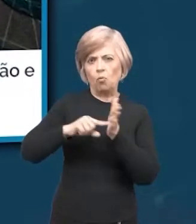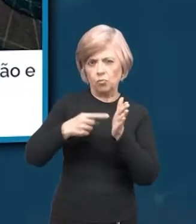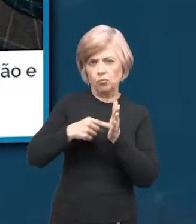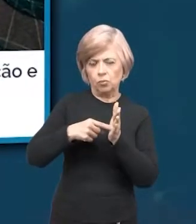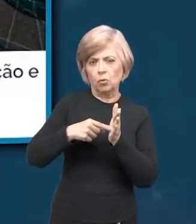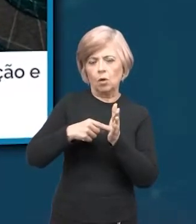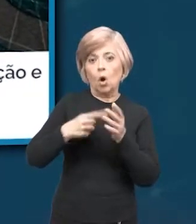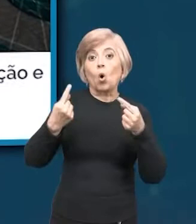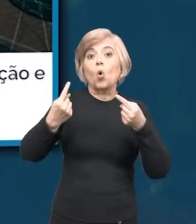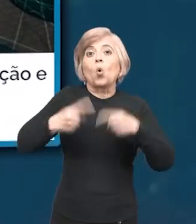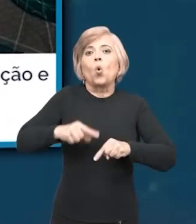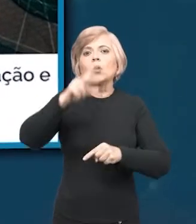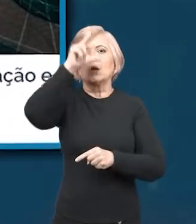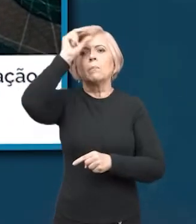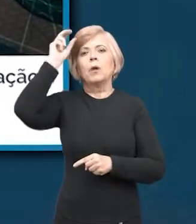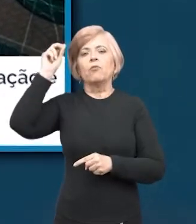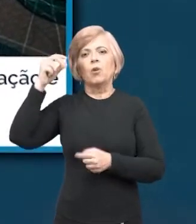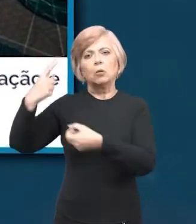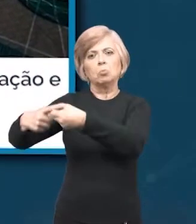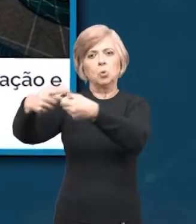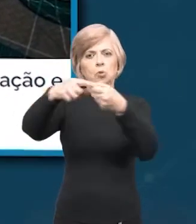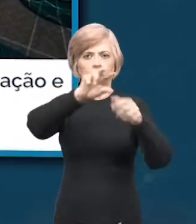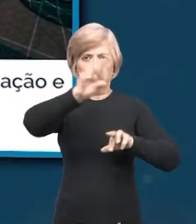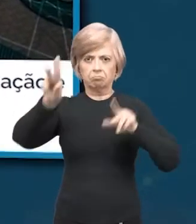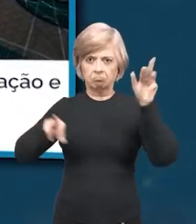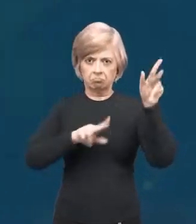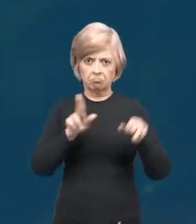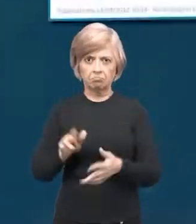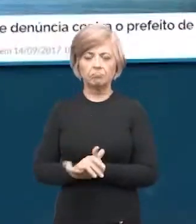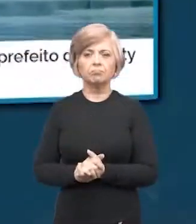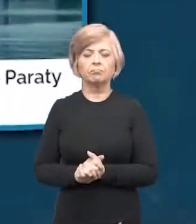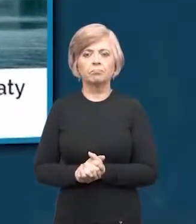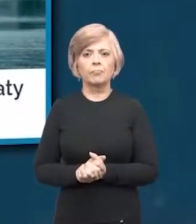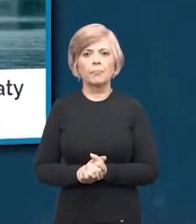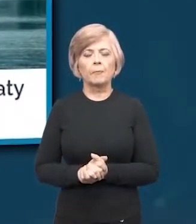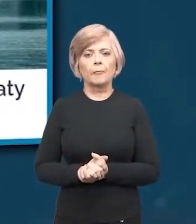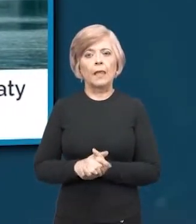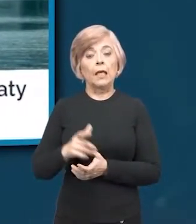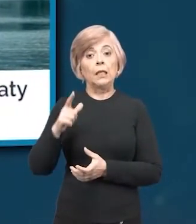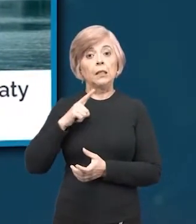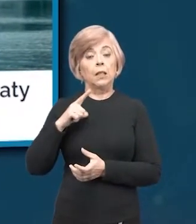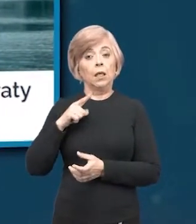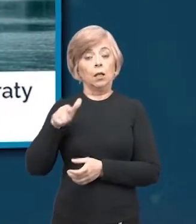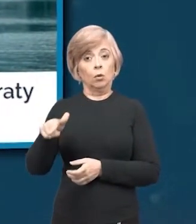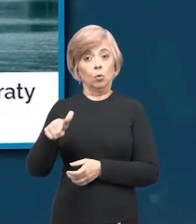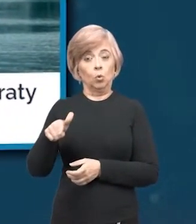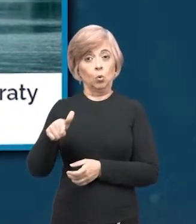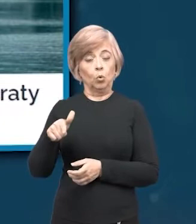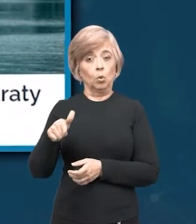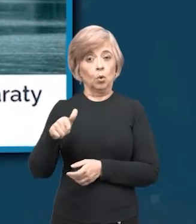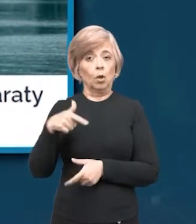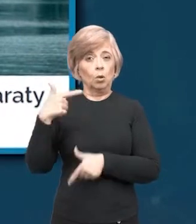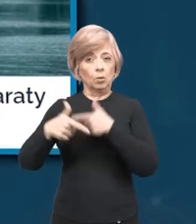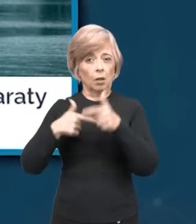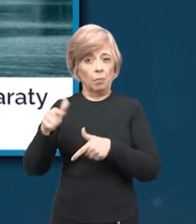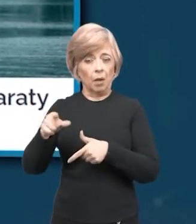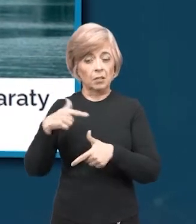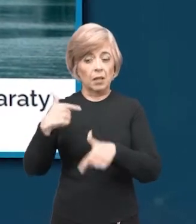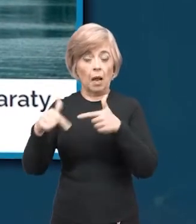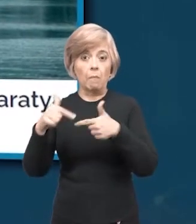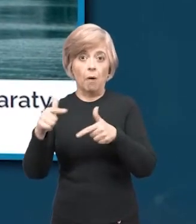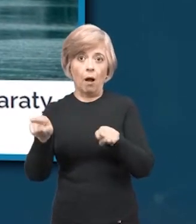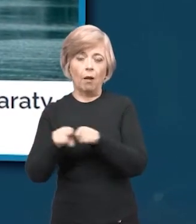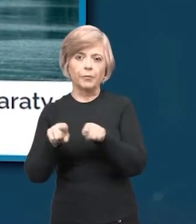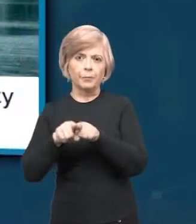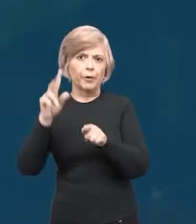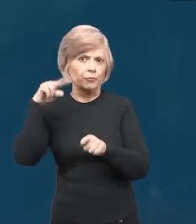mais variados municípios aqui do estado. A atribuição originária, até bem pouco tempo, também atuava em casos